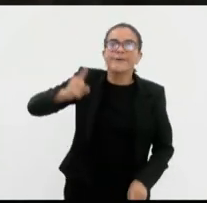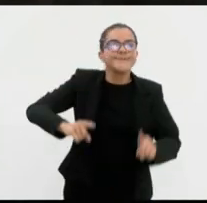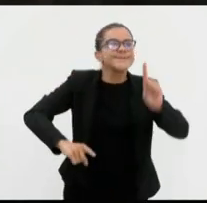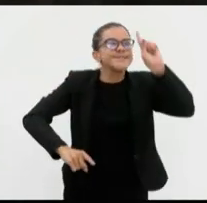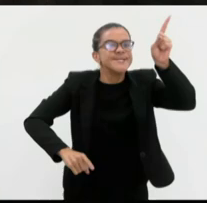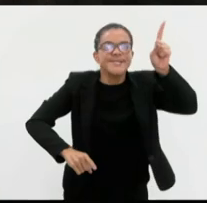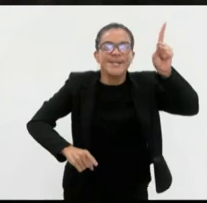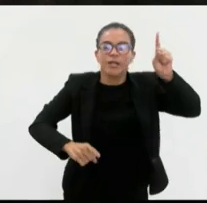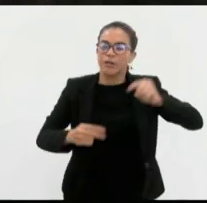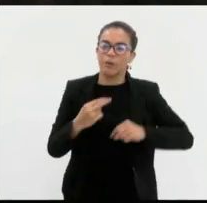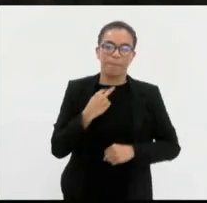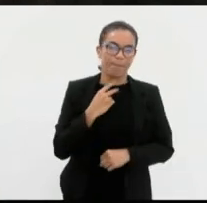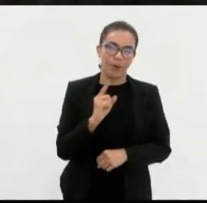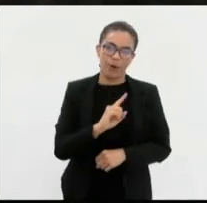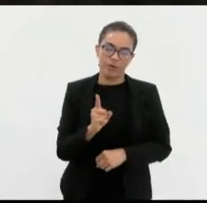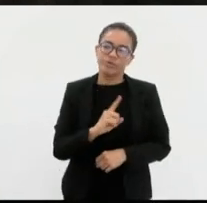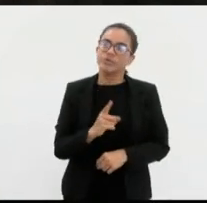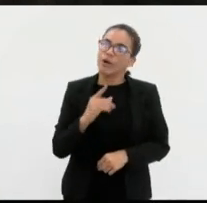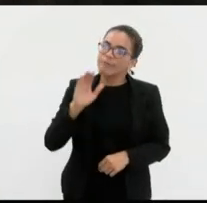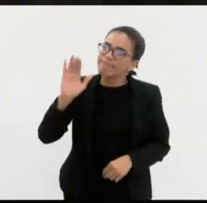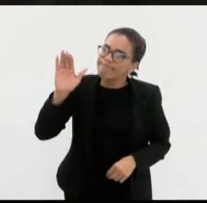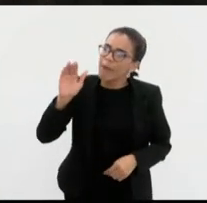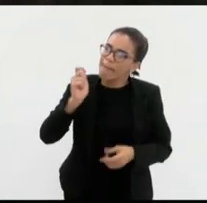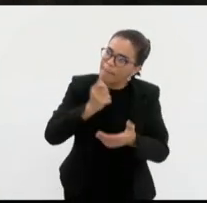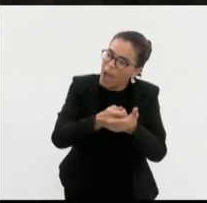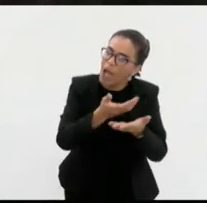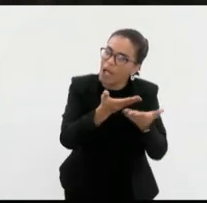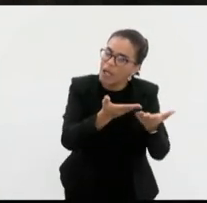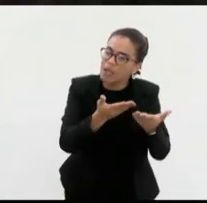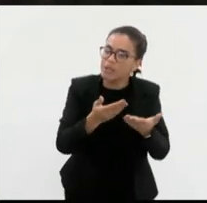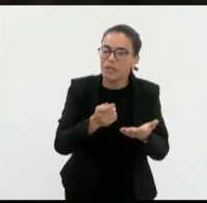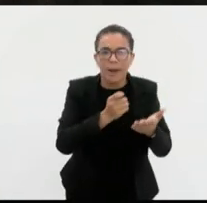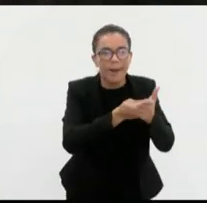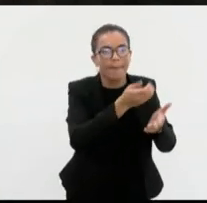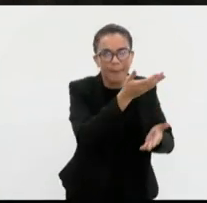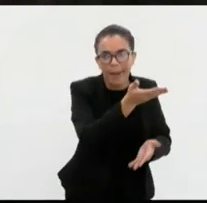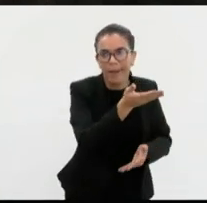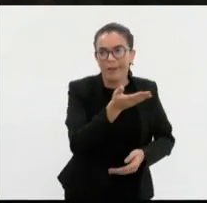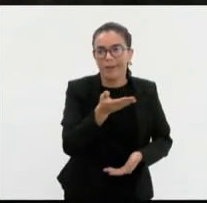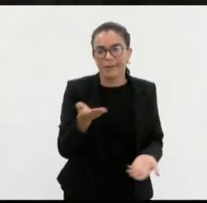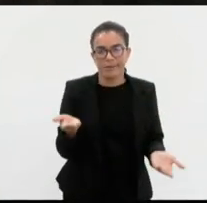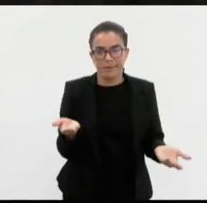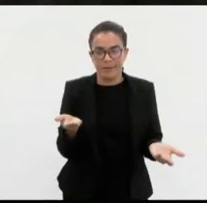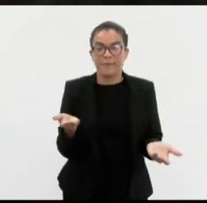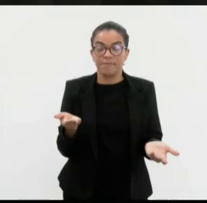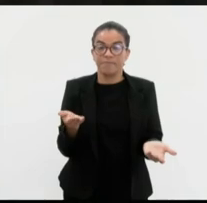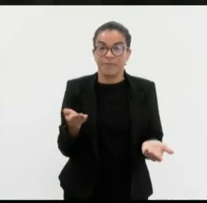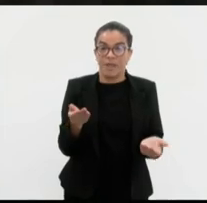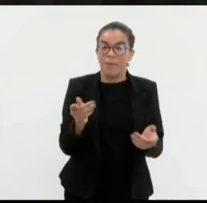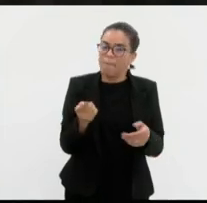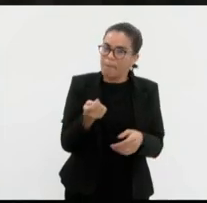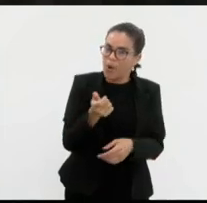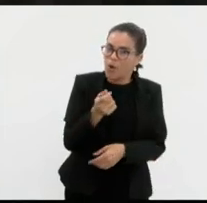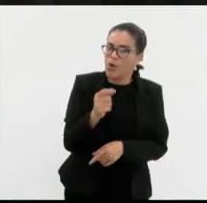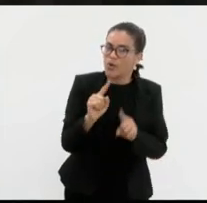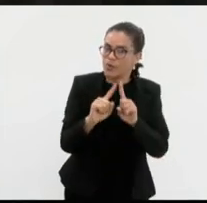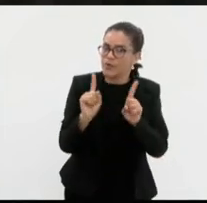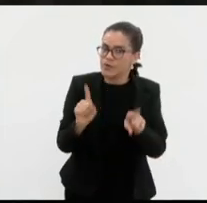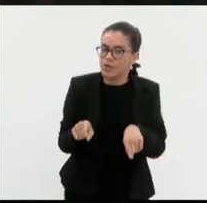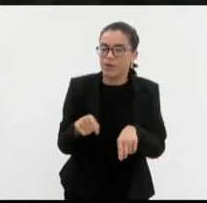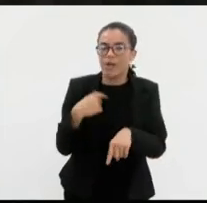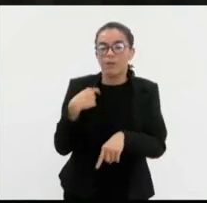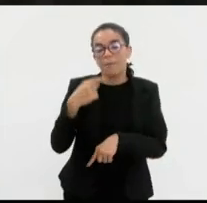que cobrar e alguns funcionários não a maioria poucos